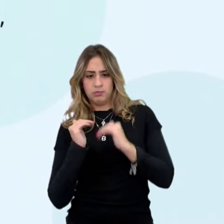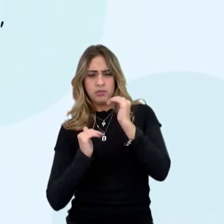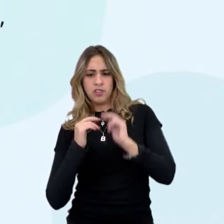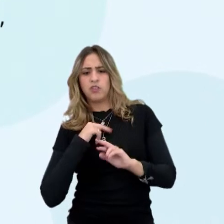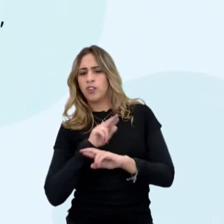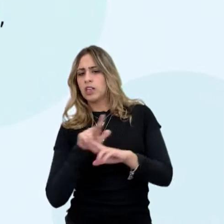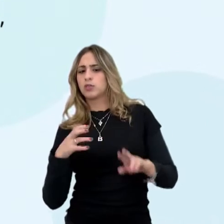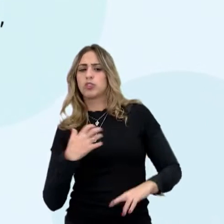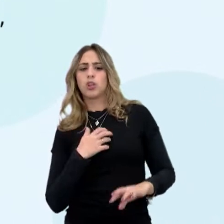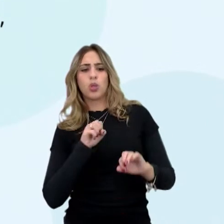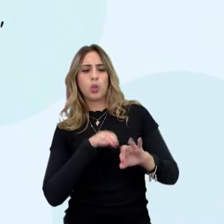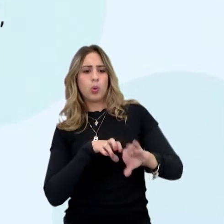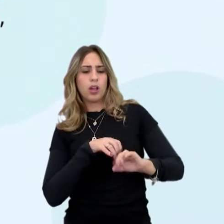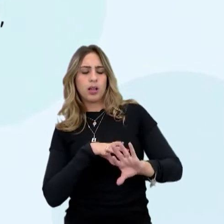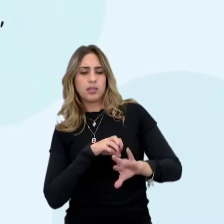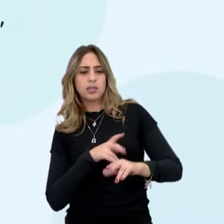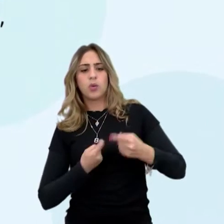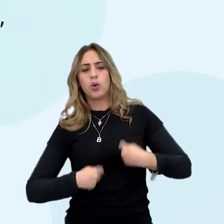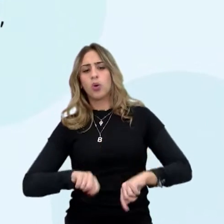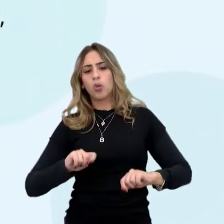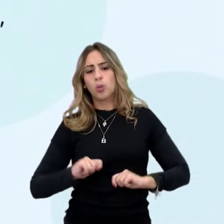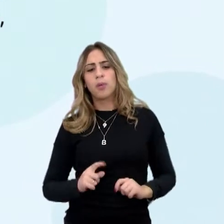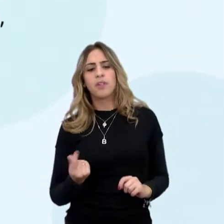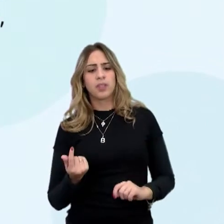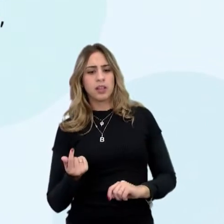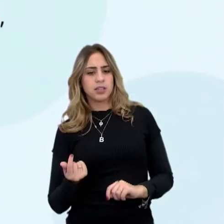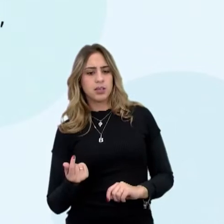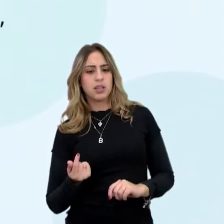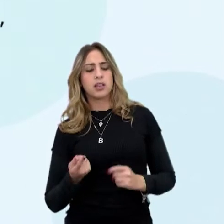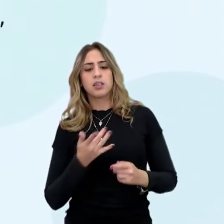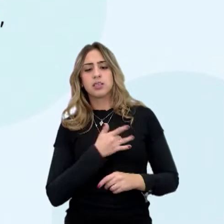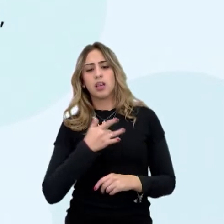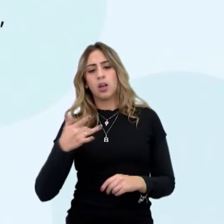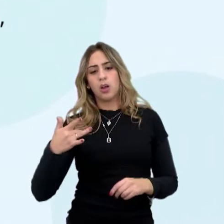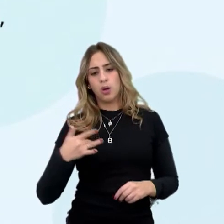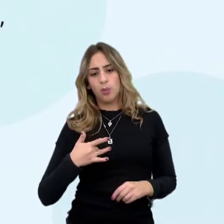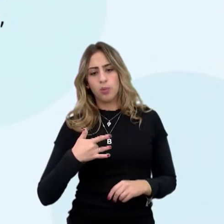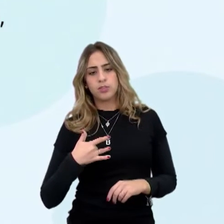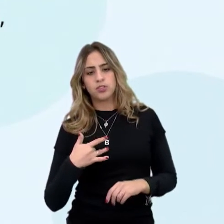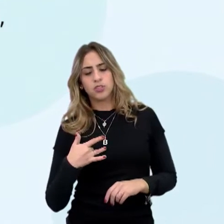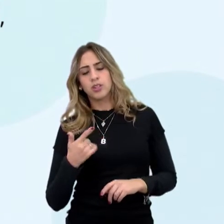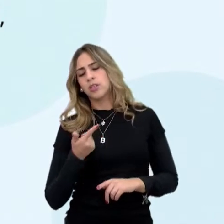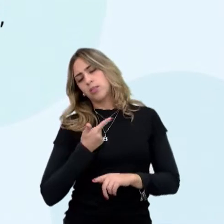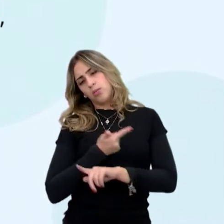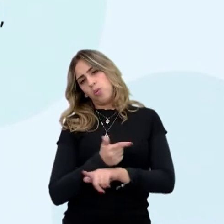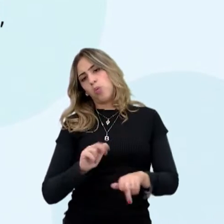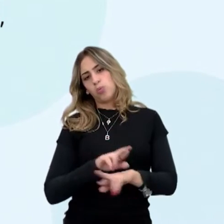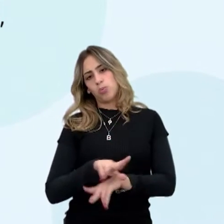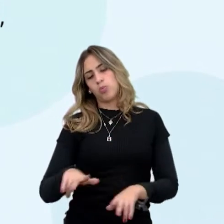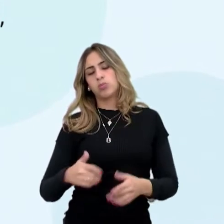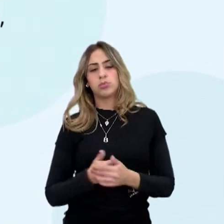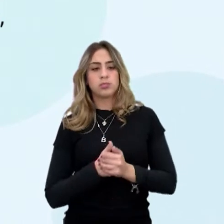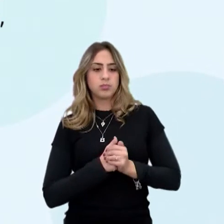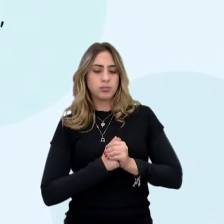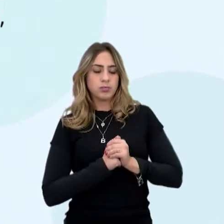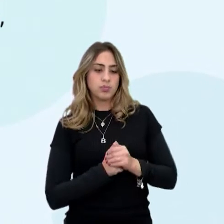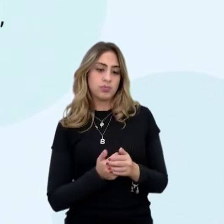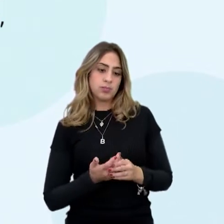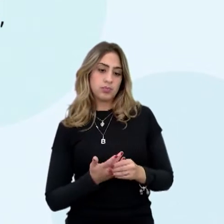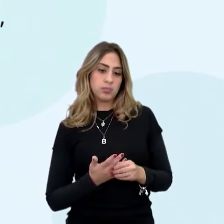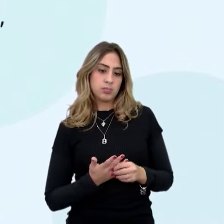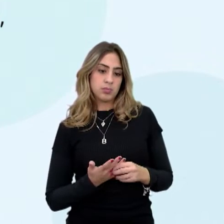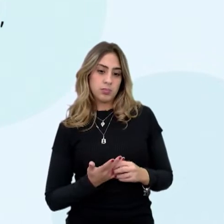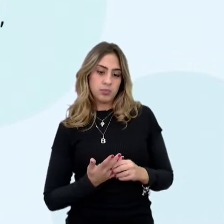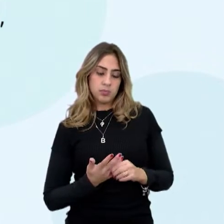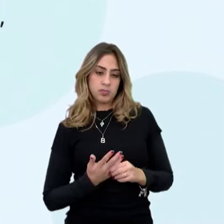setores, tá? Seja ele a educação, a economia, finanças, saúde, vou além disso aí, né? Vou lá